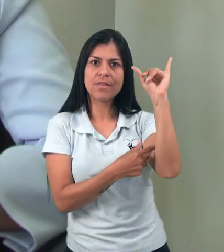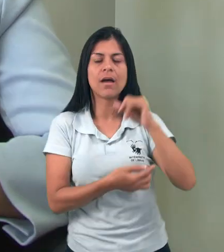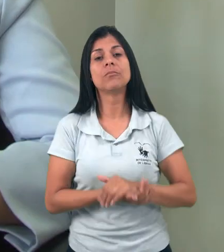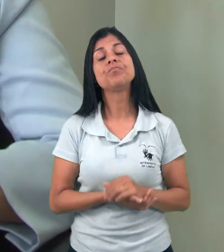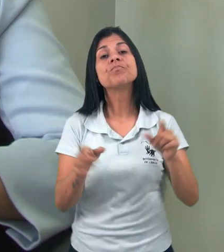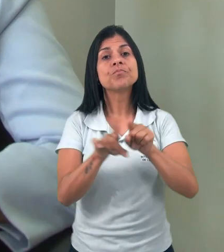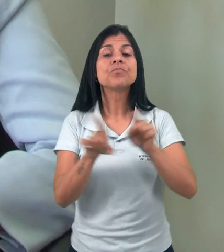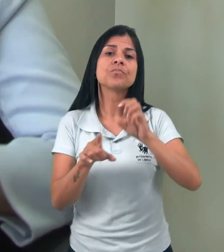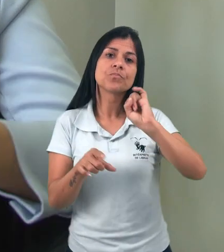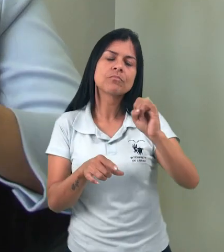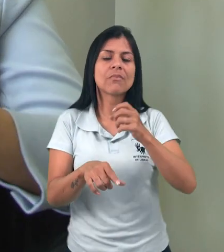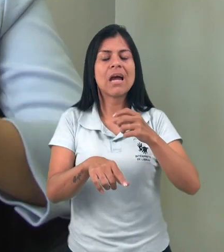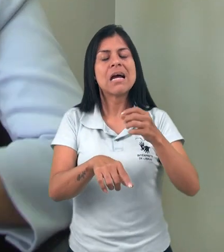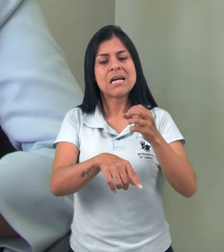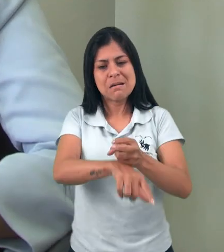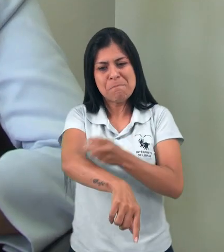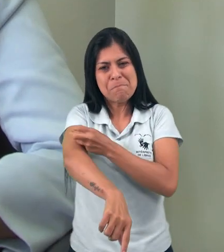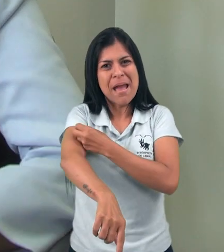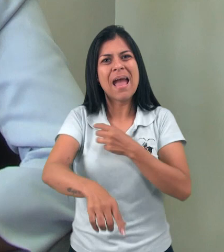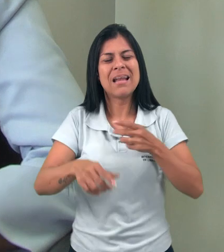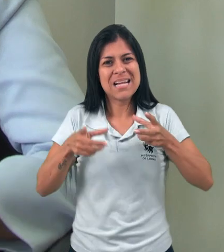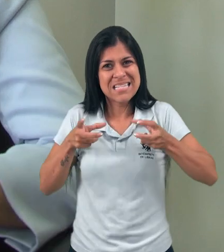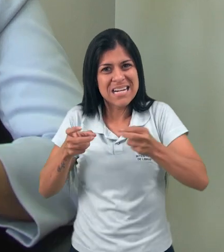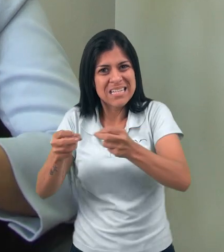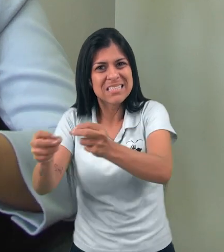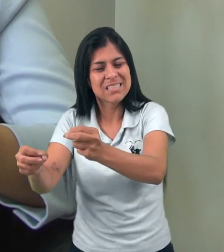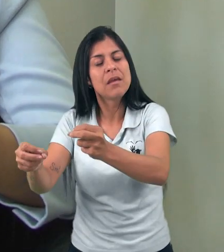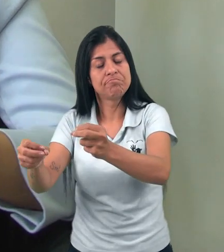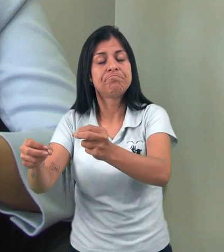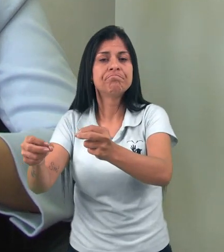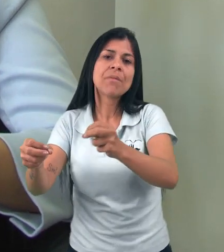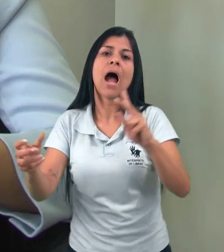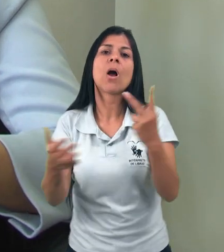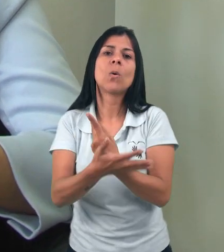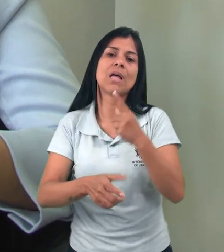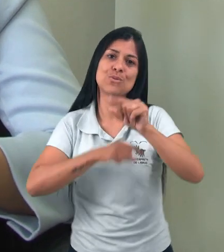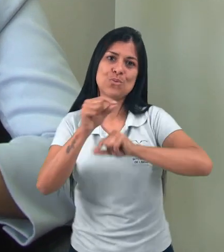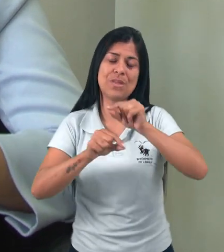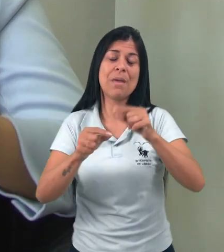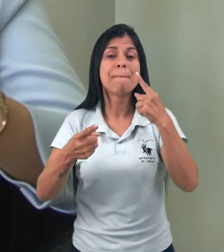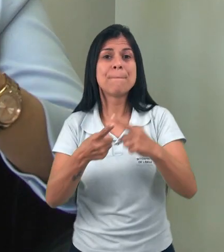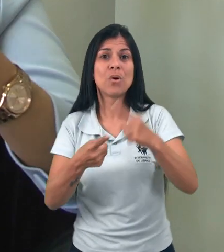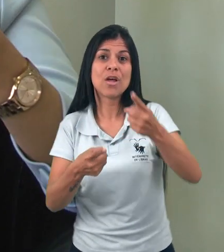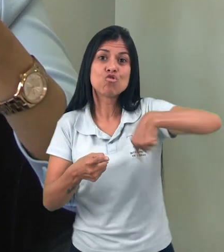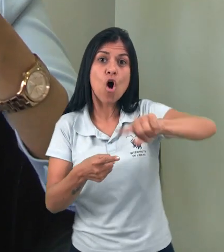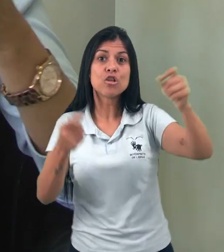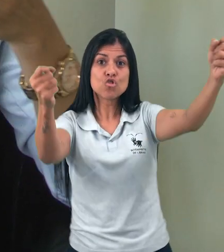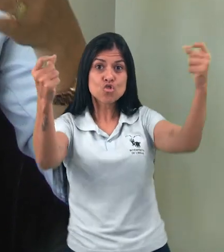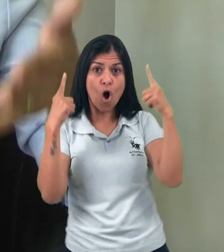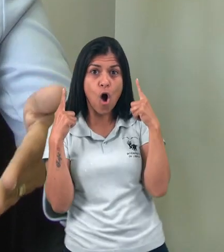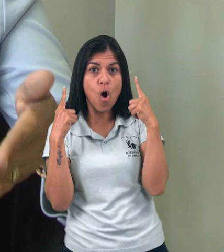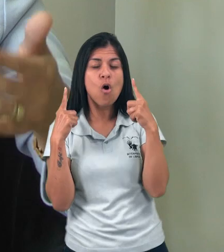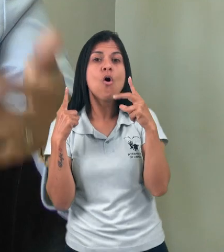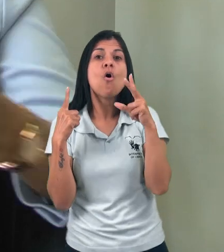face. Lembrando que a incidência de câncer de pele, ela ocorre porque a